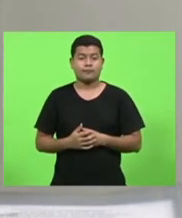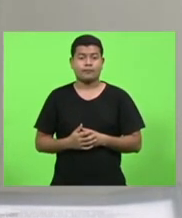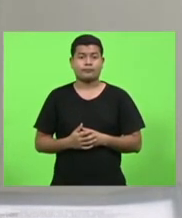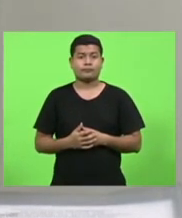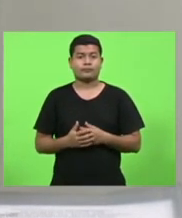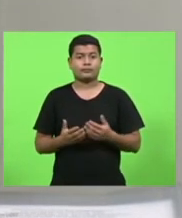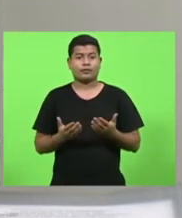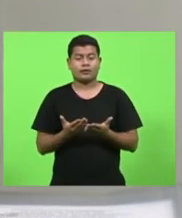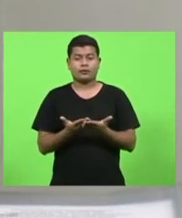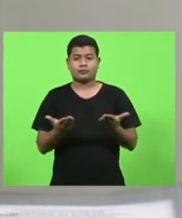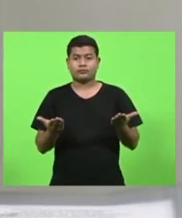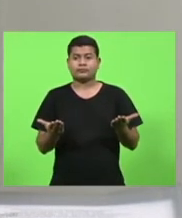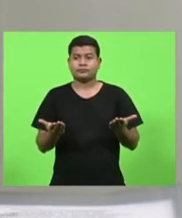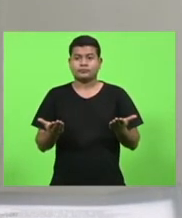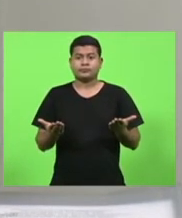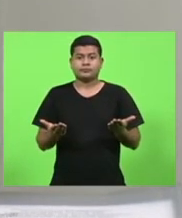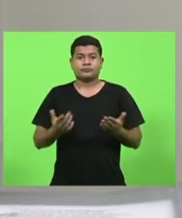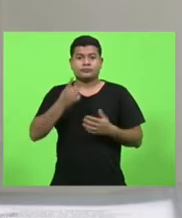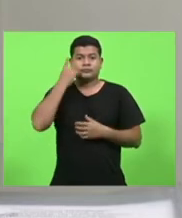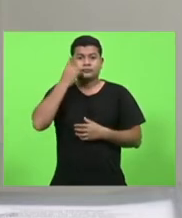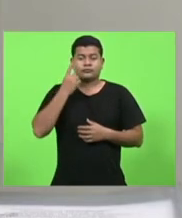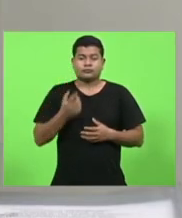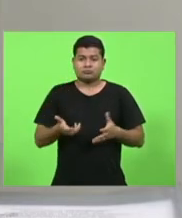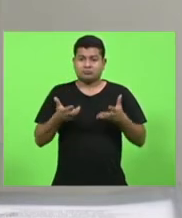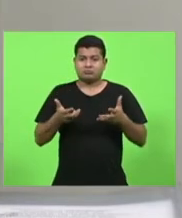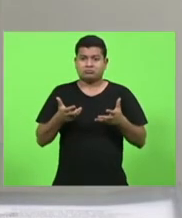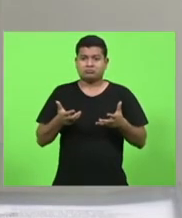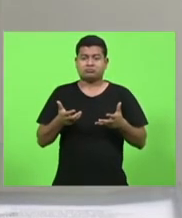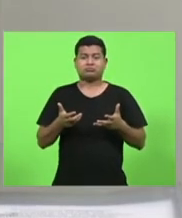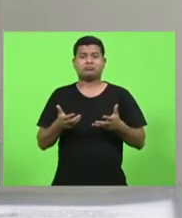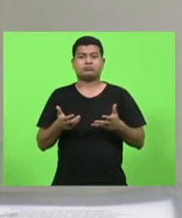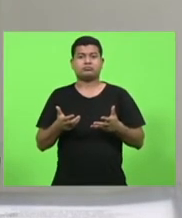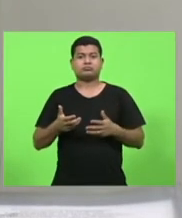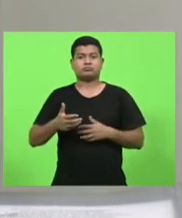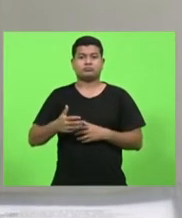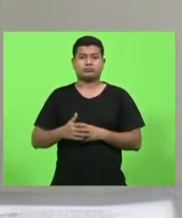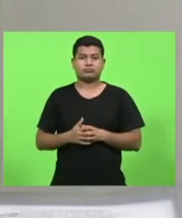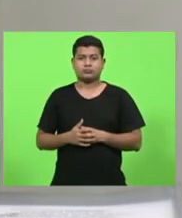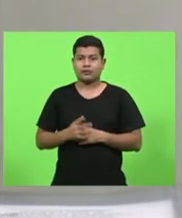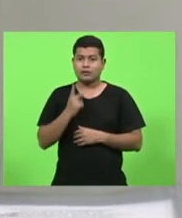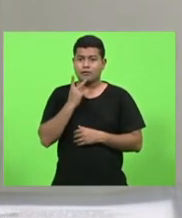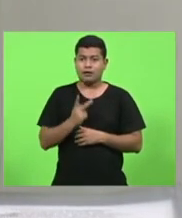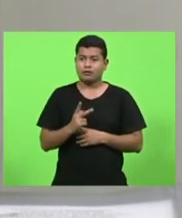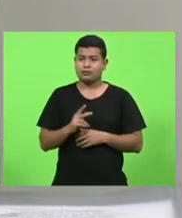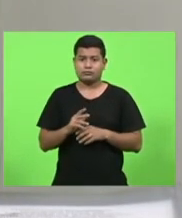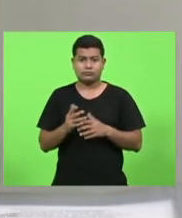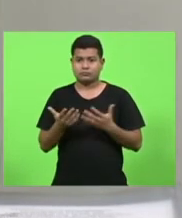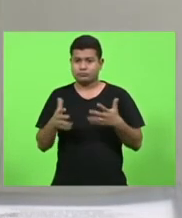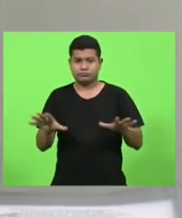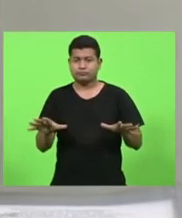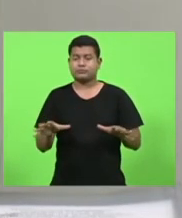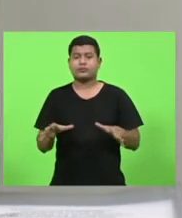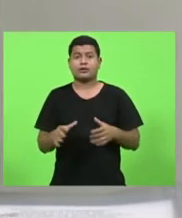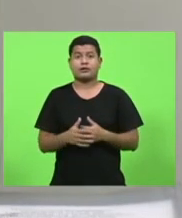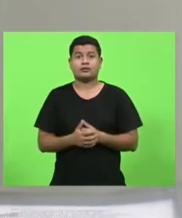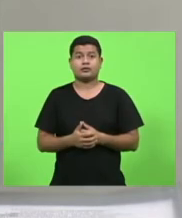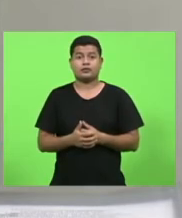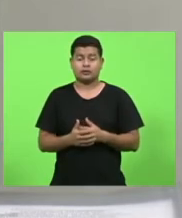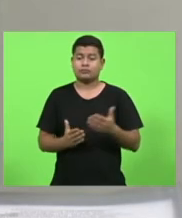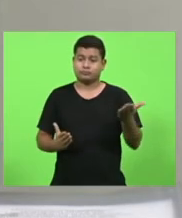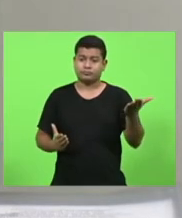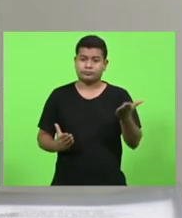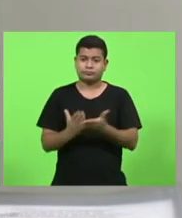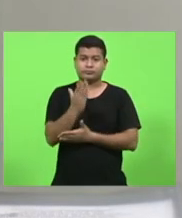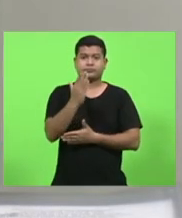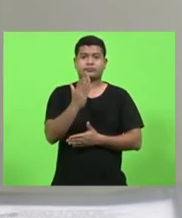perante os deputados. Se alguém quiser se manifestar, como não há manifestação, aprovado. Então,